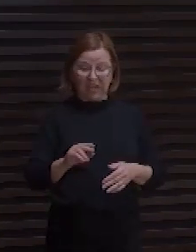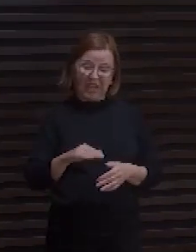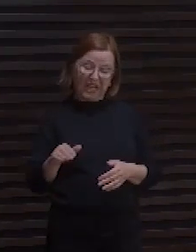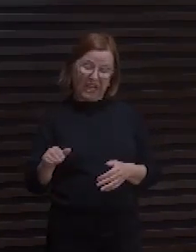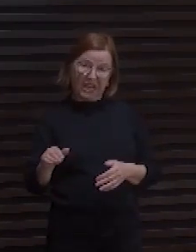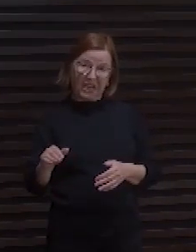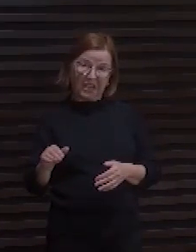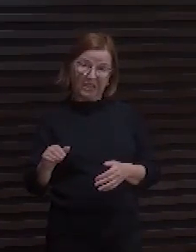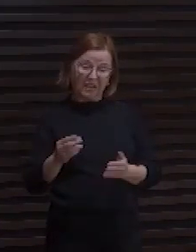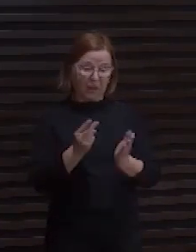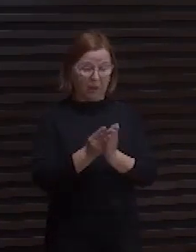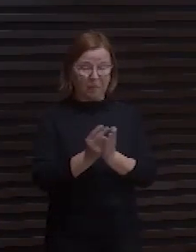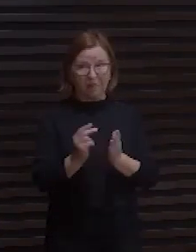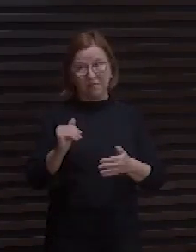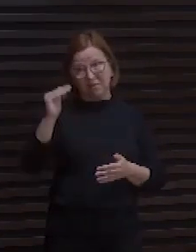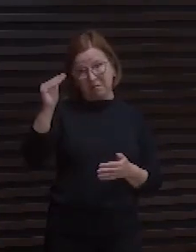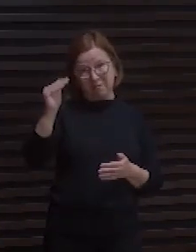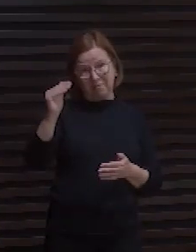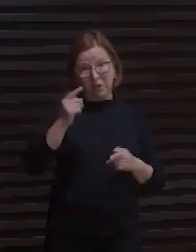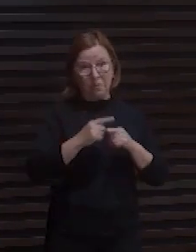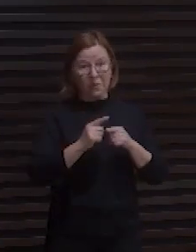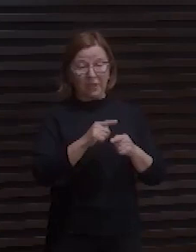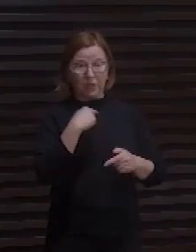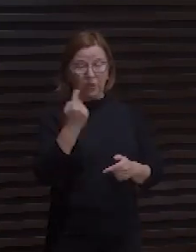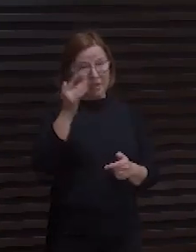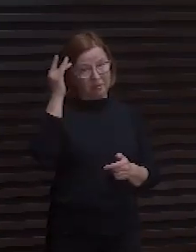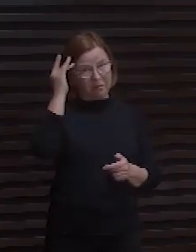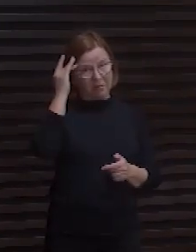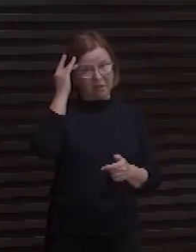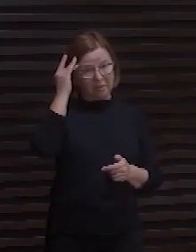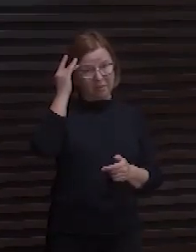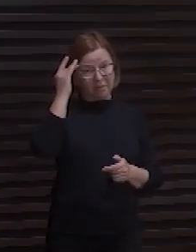Porque nós amadurecemos com as decisões, inclusive decisões erradas.